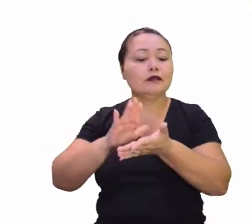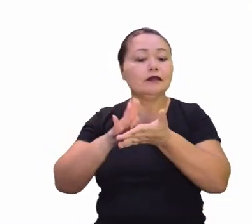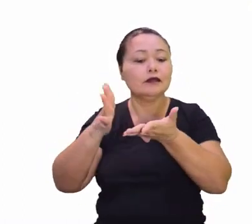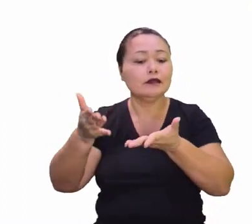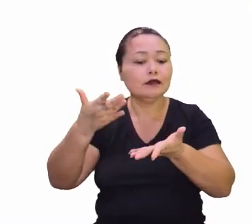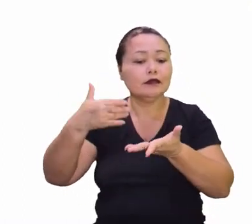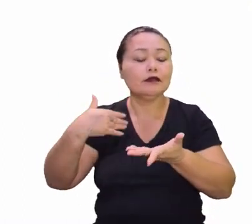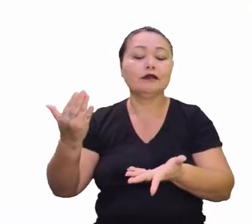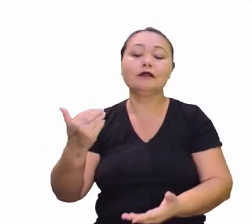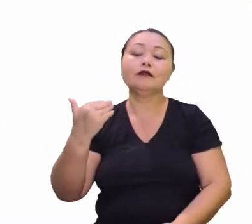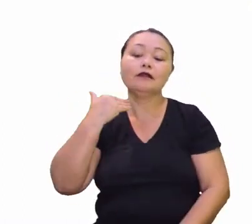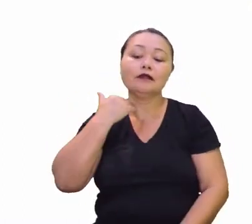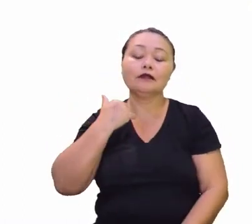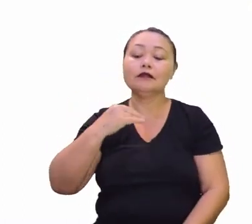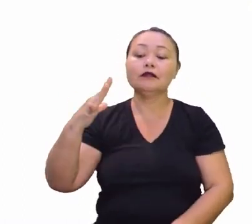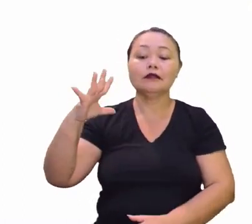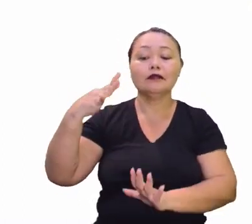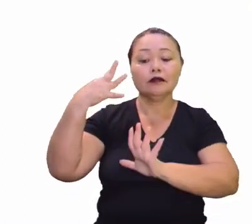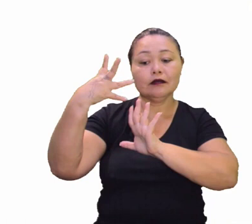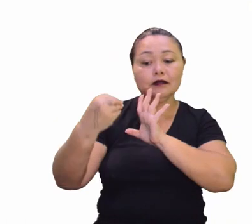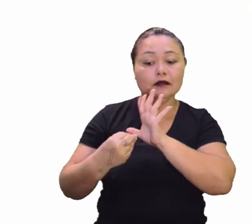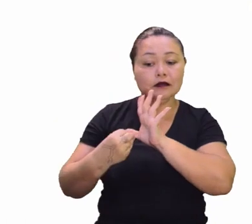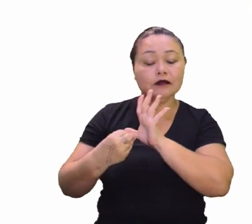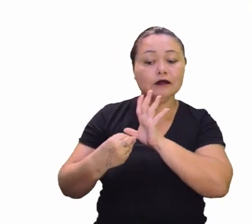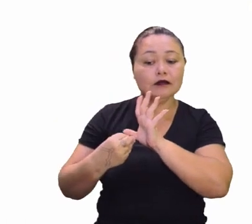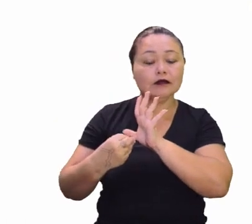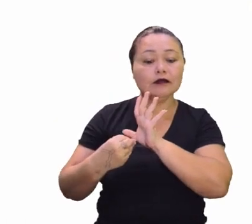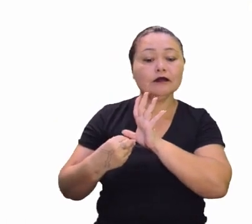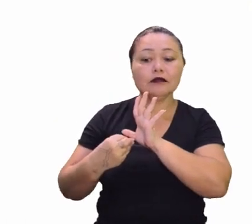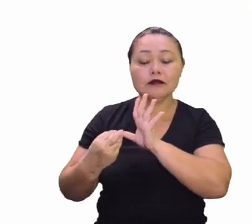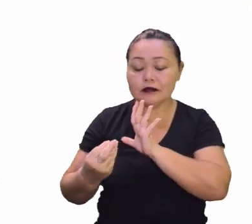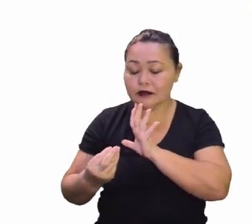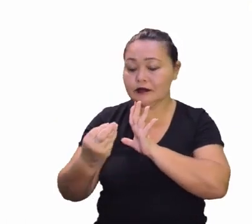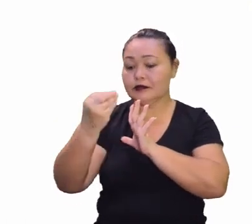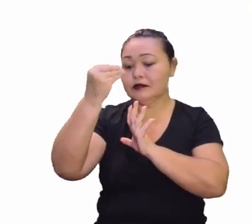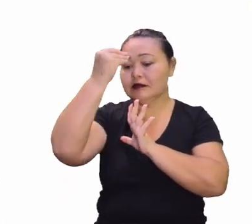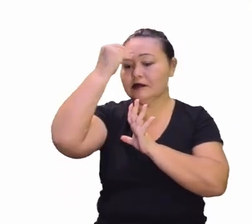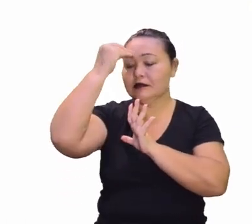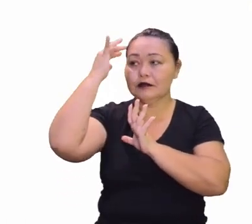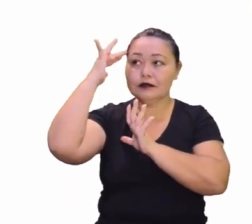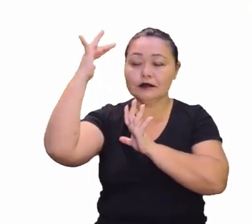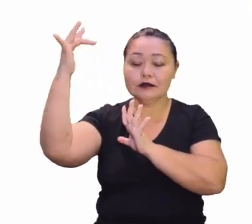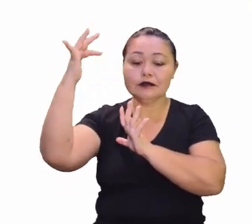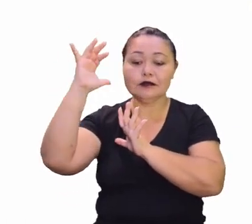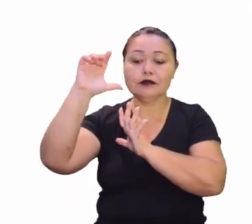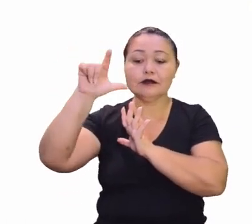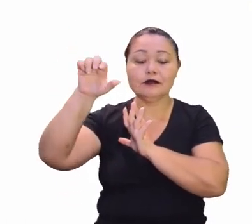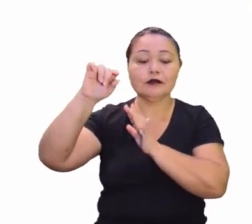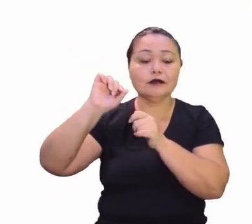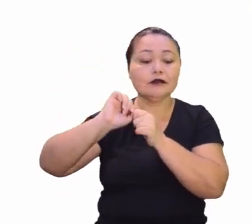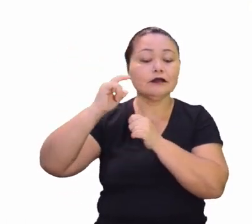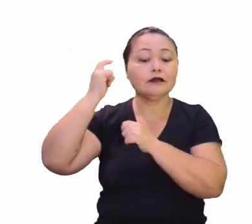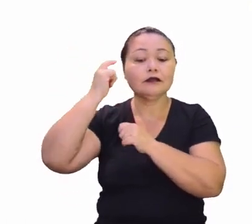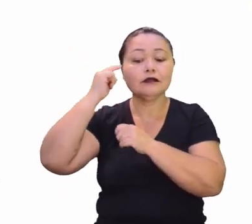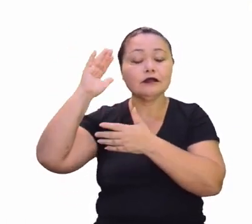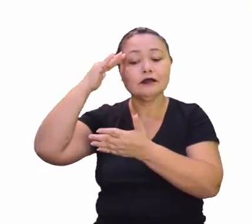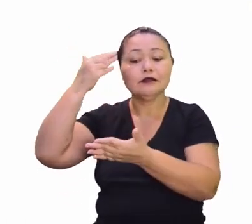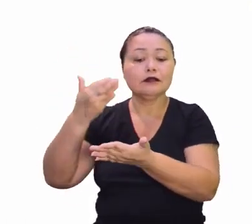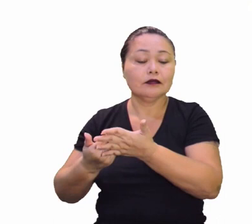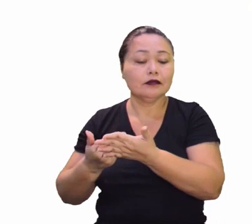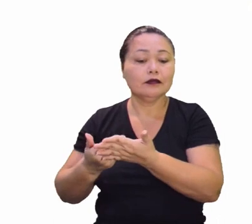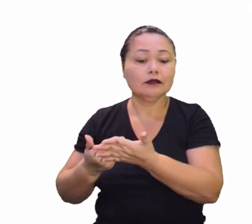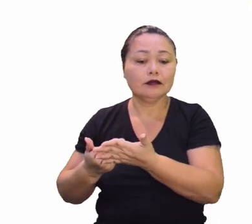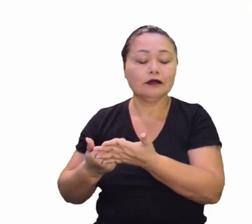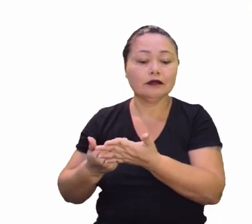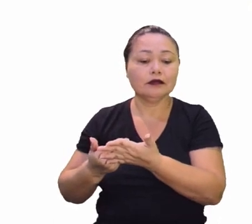aplauso e incentivo do Banco da Amazônia. Então quer dizer que tudo isso vai só entrando no imaginário do colono, e ele fez com que ele acreditasse